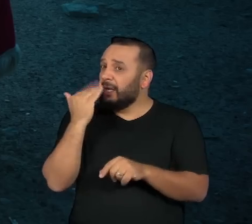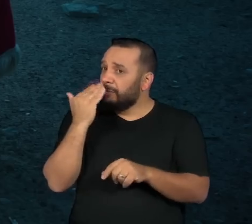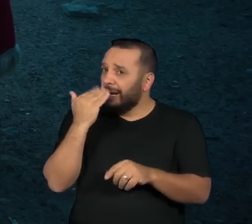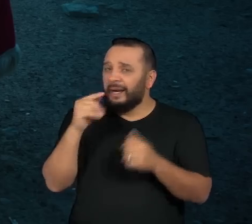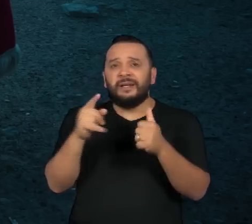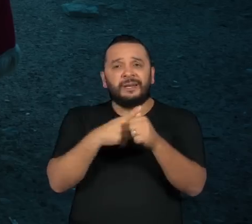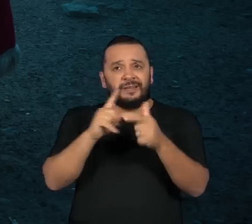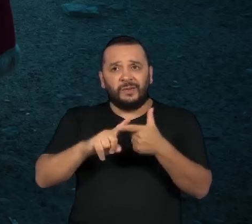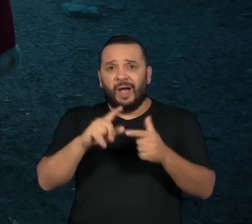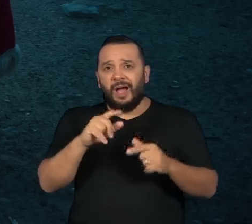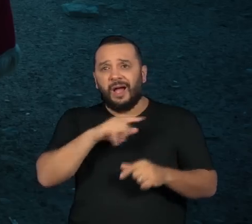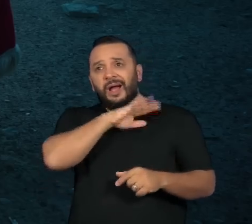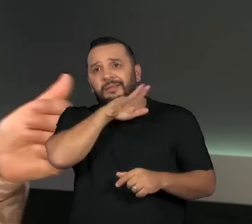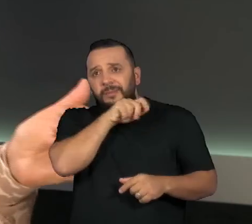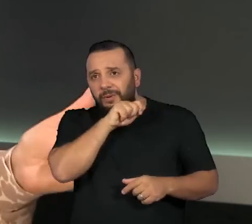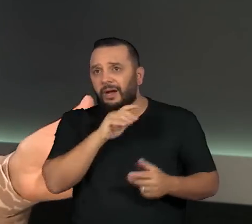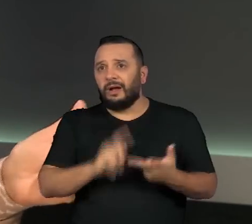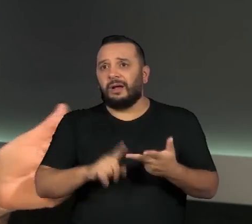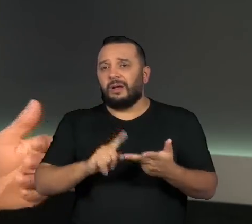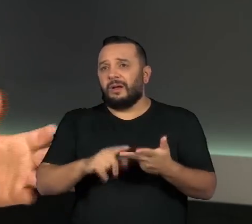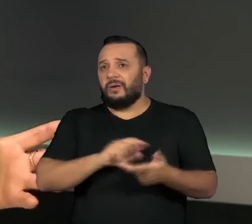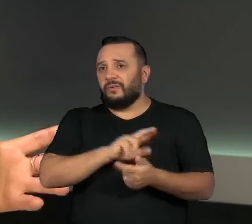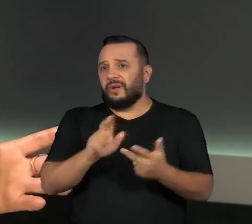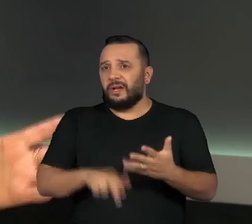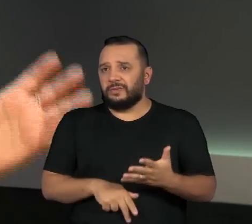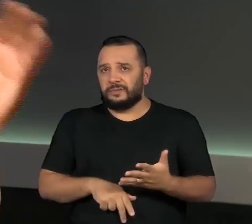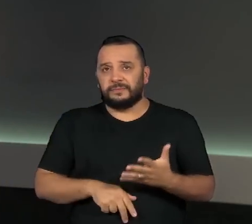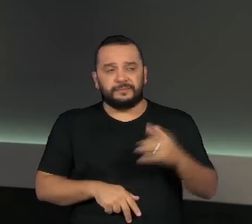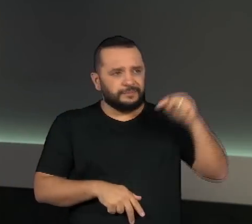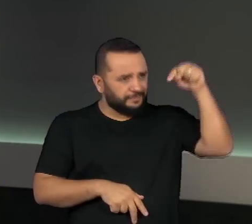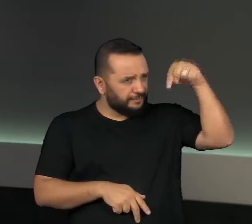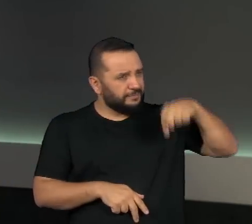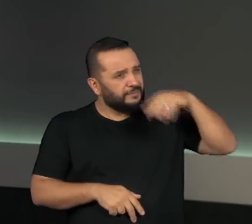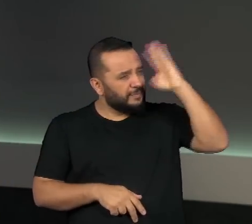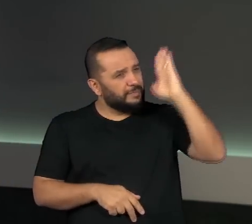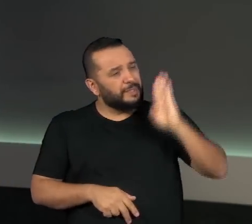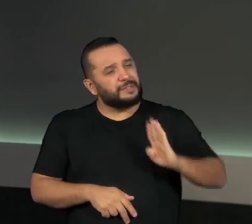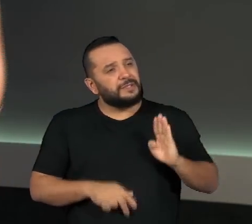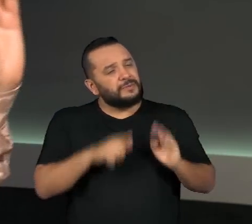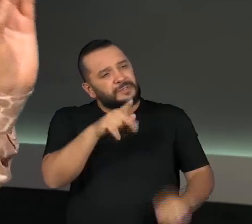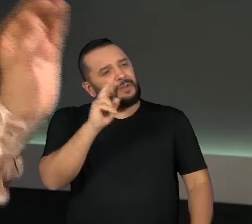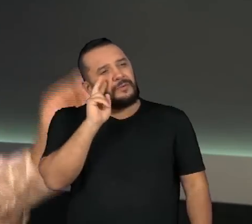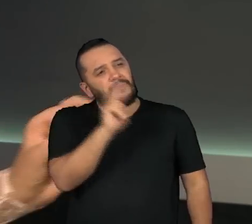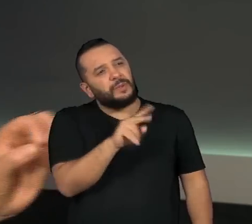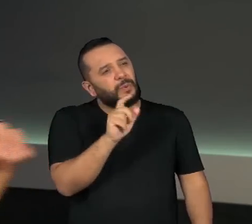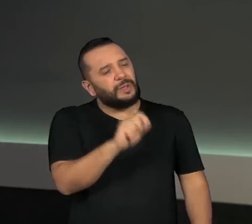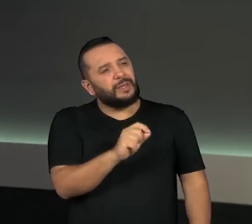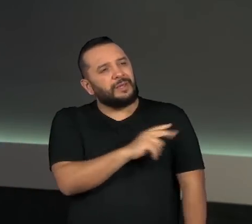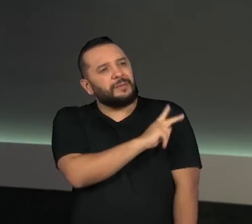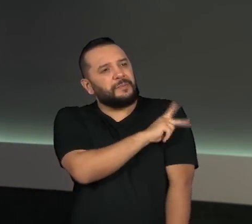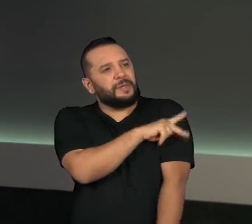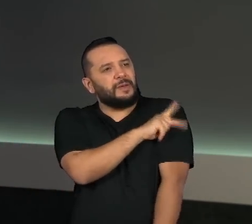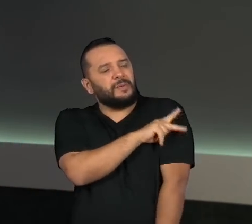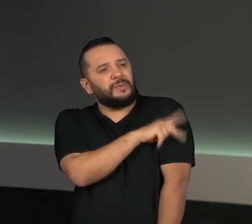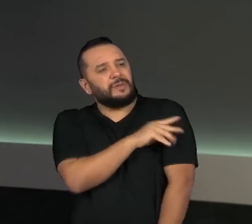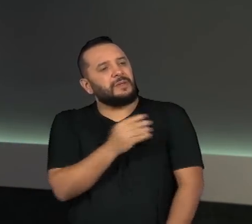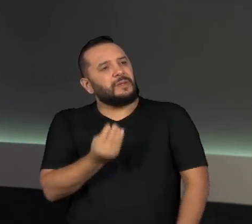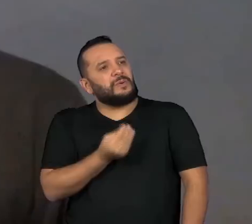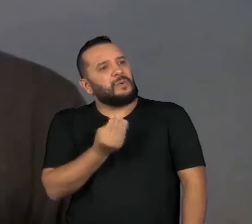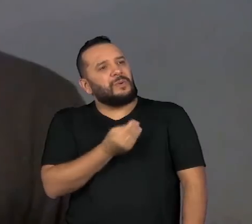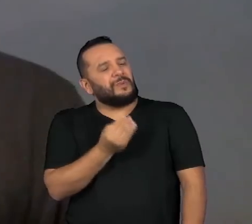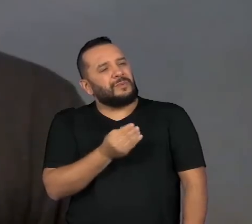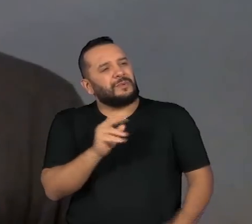aos animais, né? O que você viu aqui no Brasil? Eu lembro de você ter falado alguma coisa do Piauí sobre gotejamento de